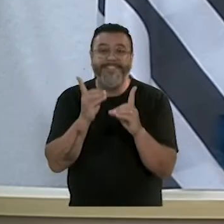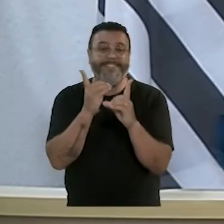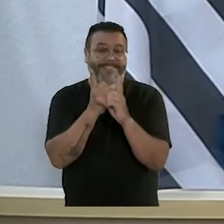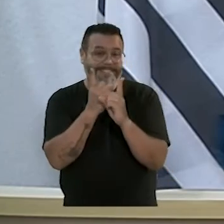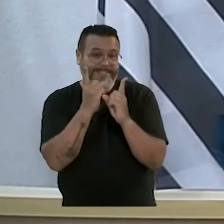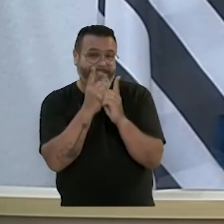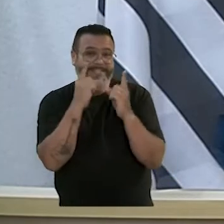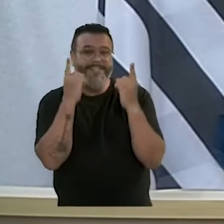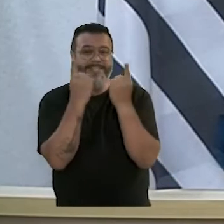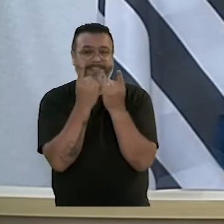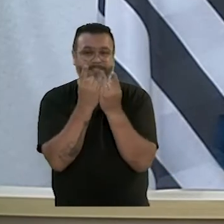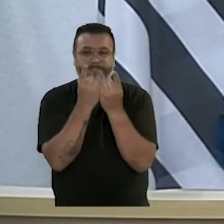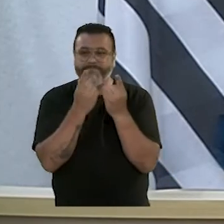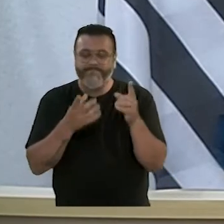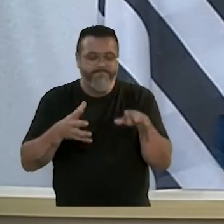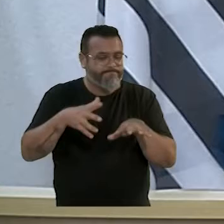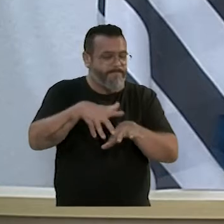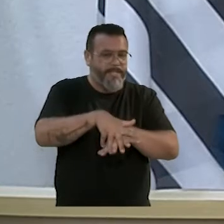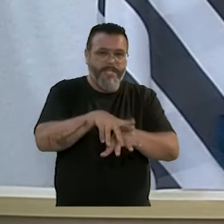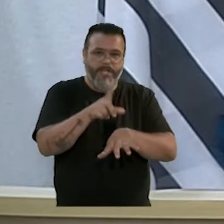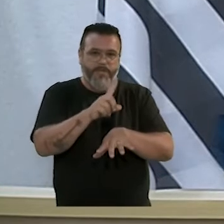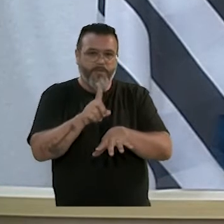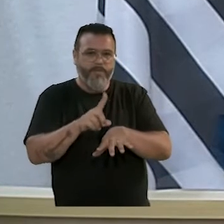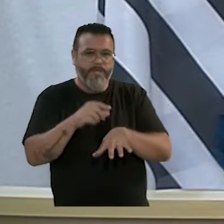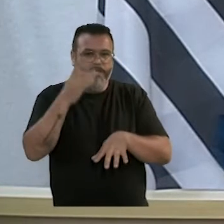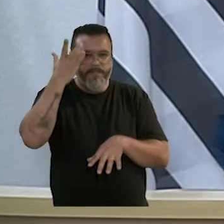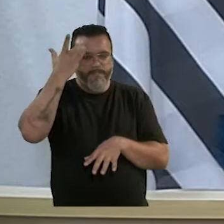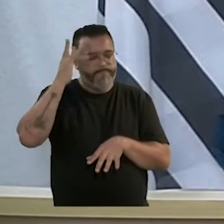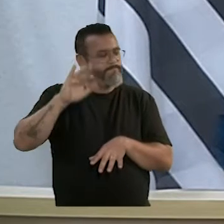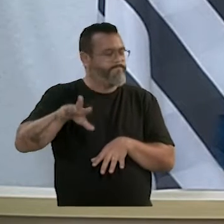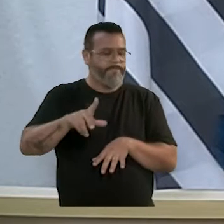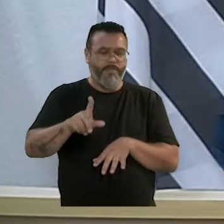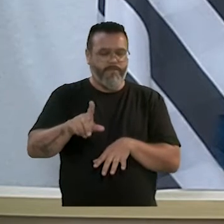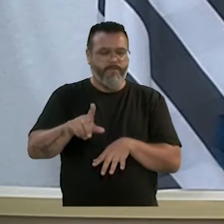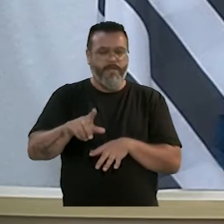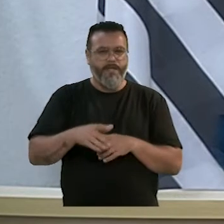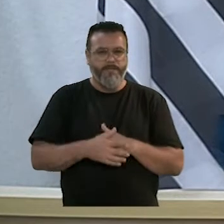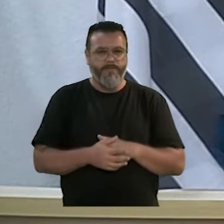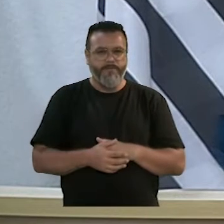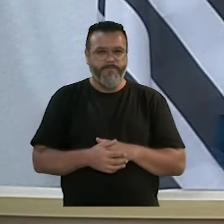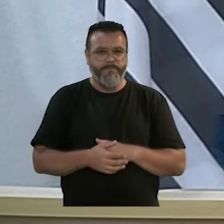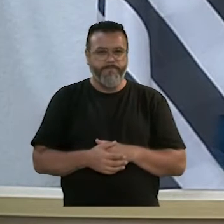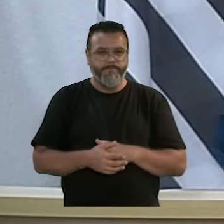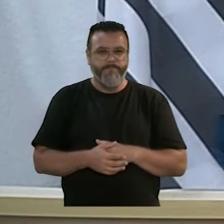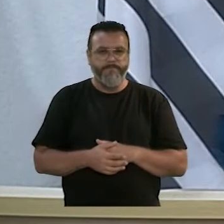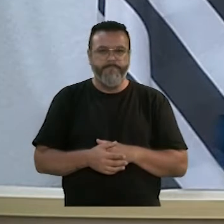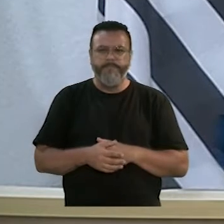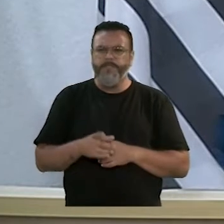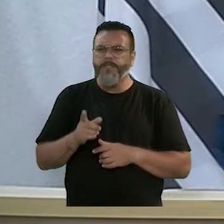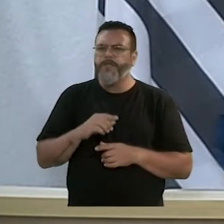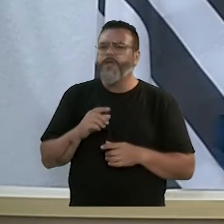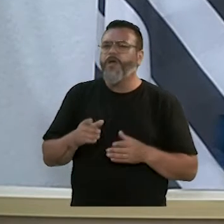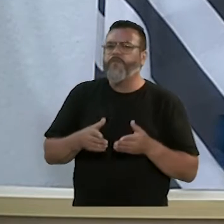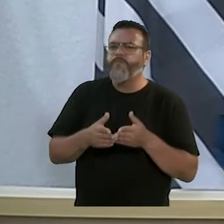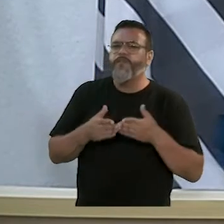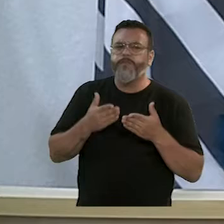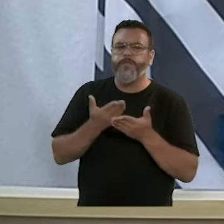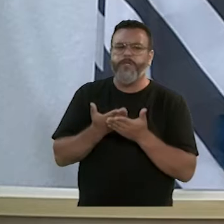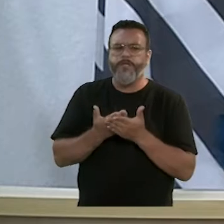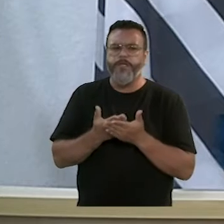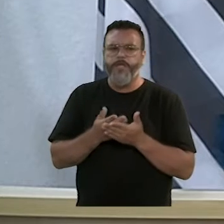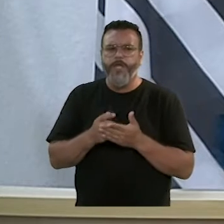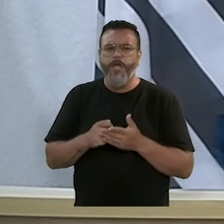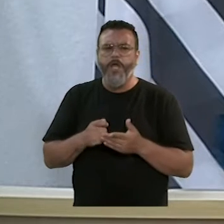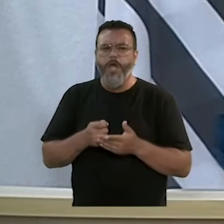faz. Incluir não é fácil, né? Então, até eu fiz um requerimento provocando essa questão para a Secretaria